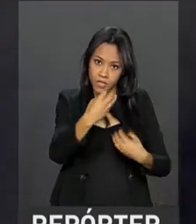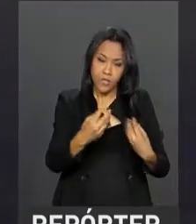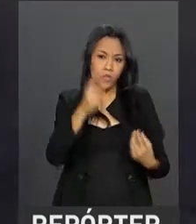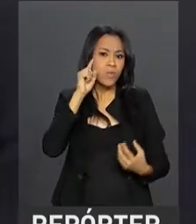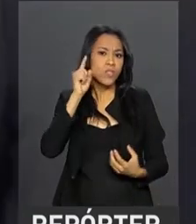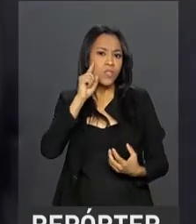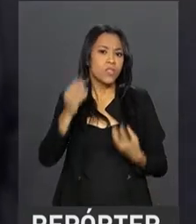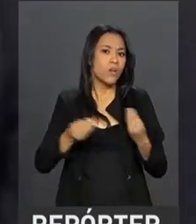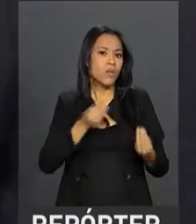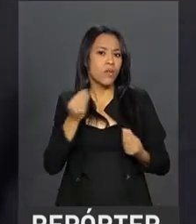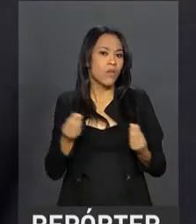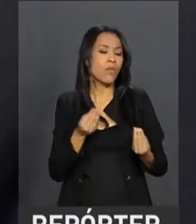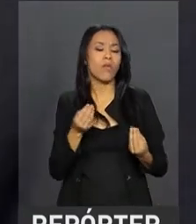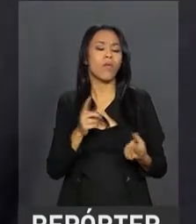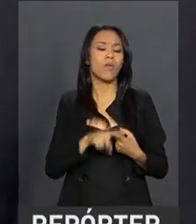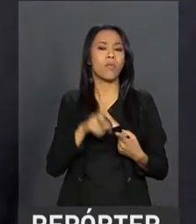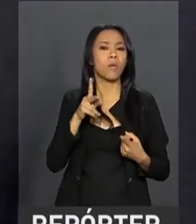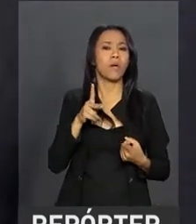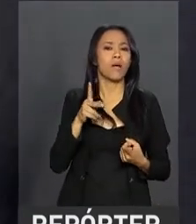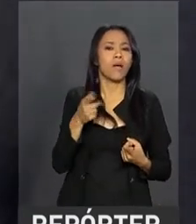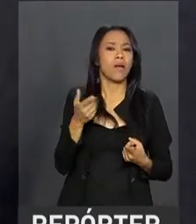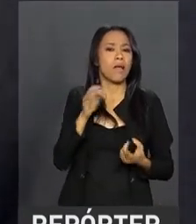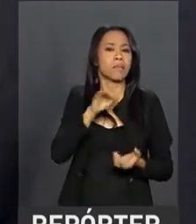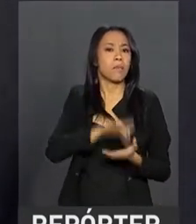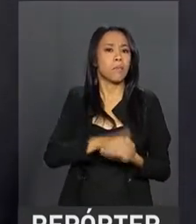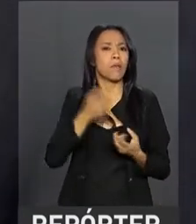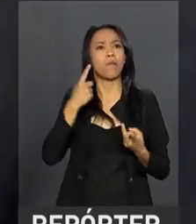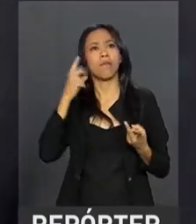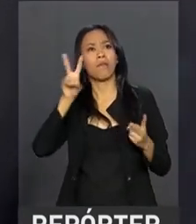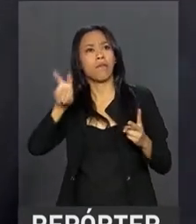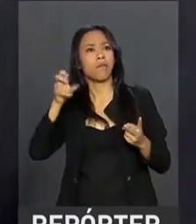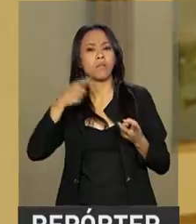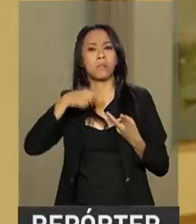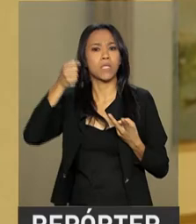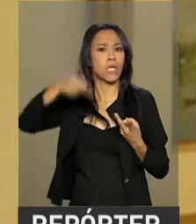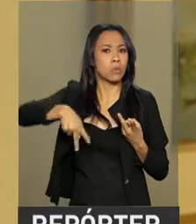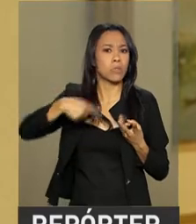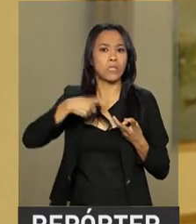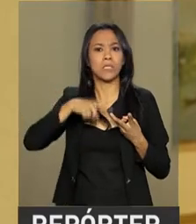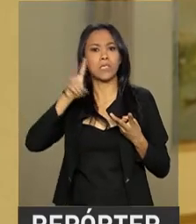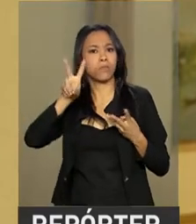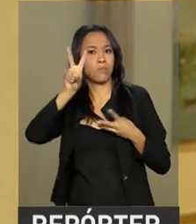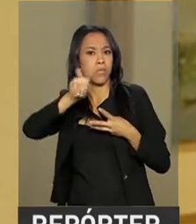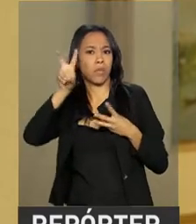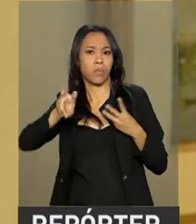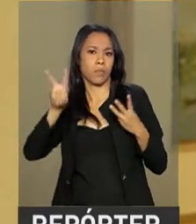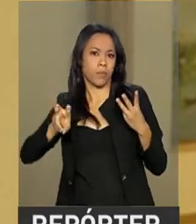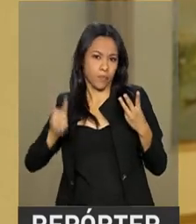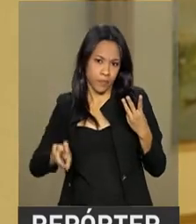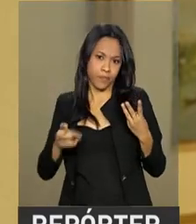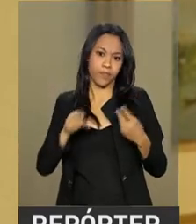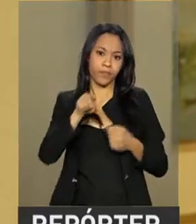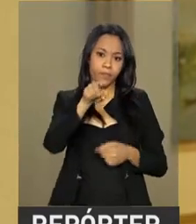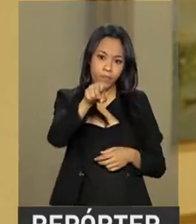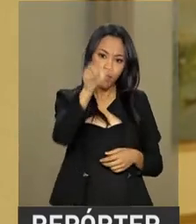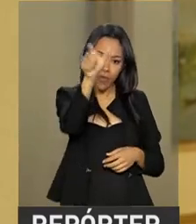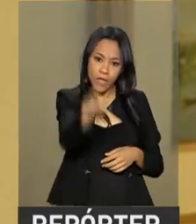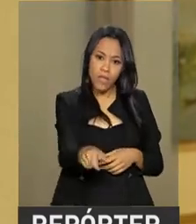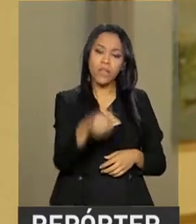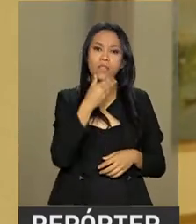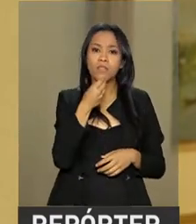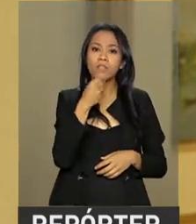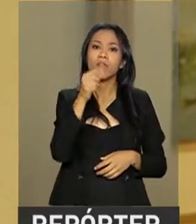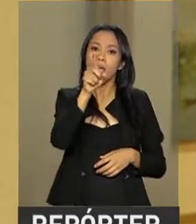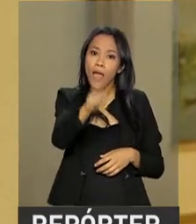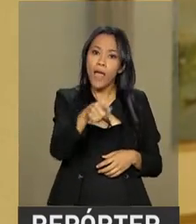dia, como pé de meia, casamento, aposentadoria. O educador financeiro Tiago Nigro, titular de um canal de